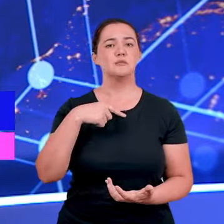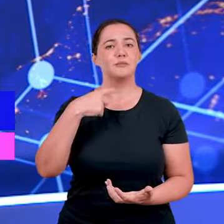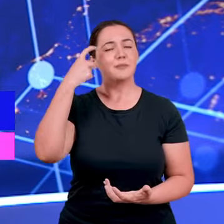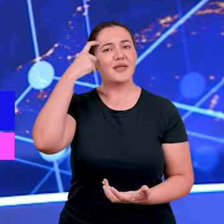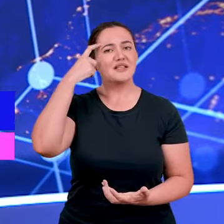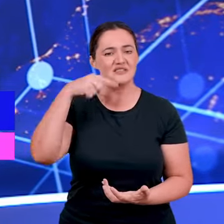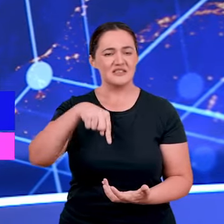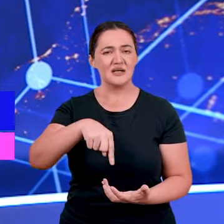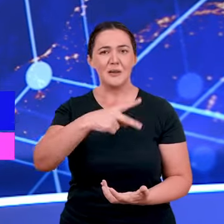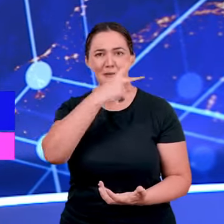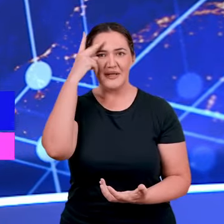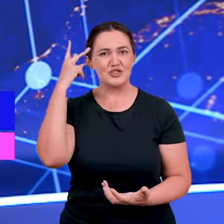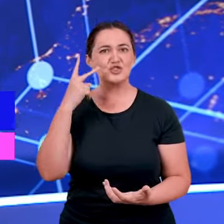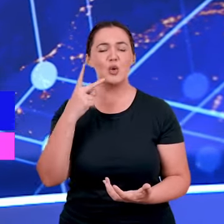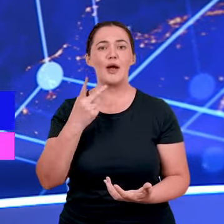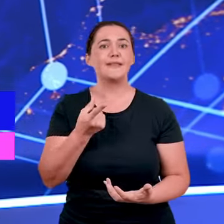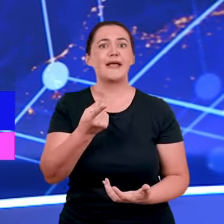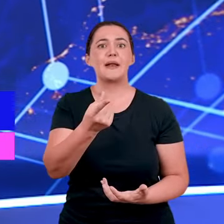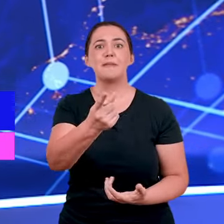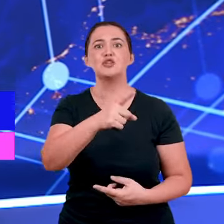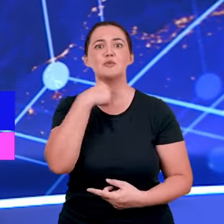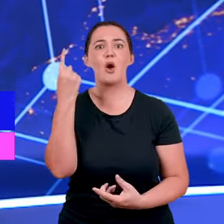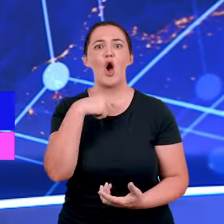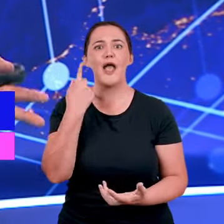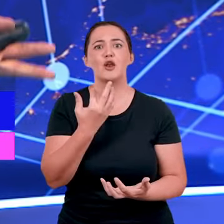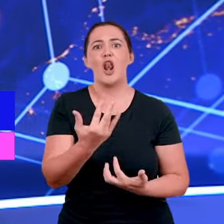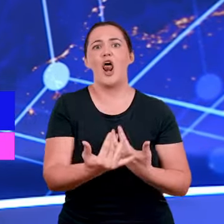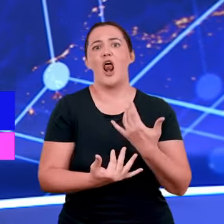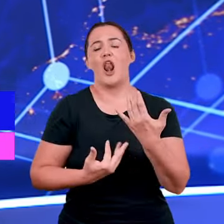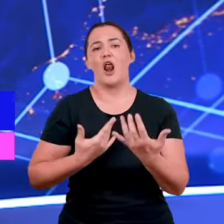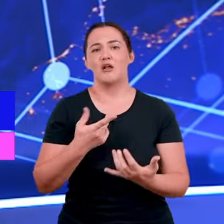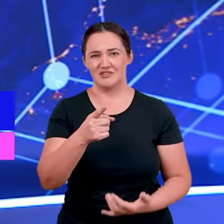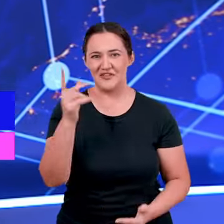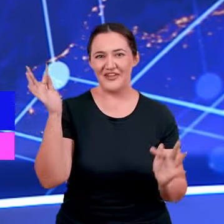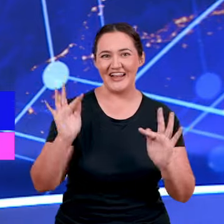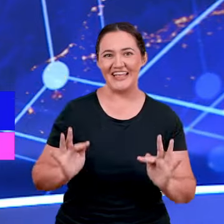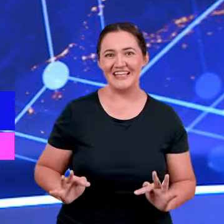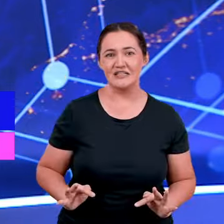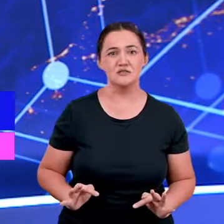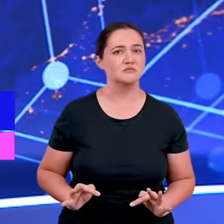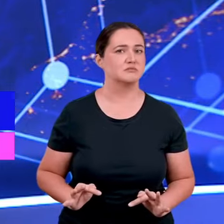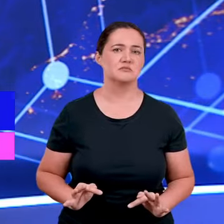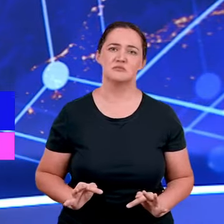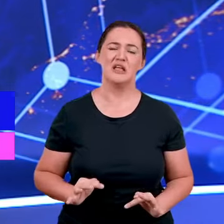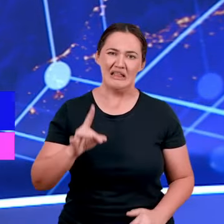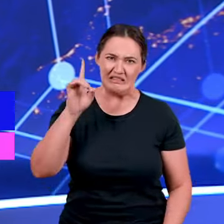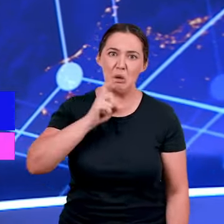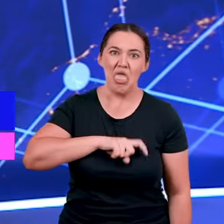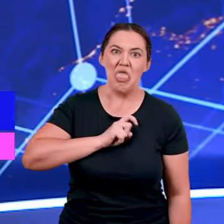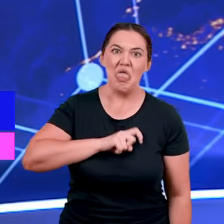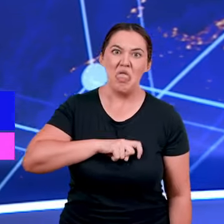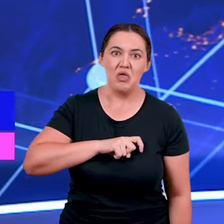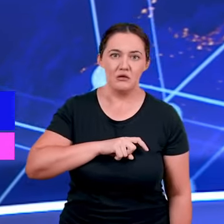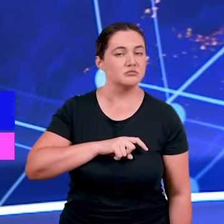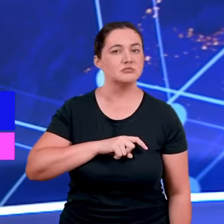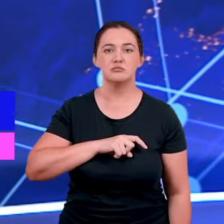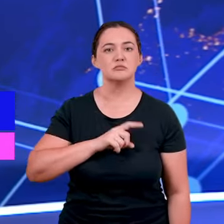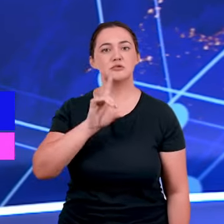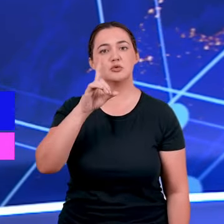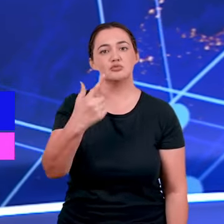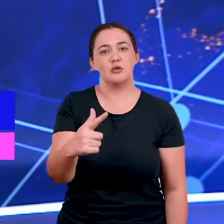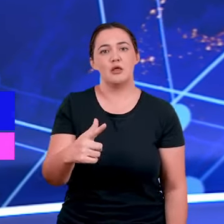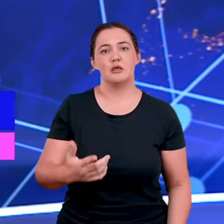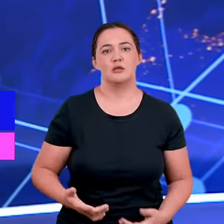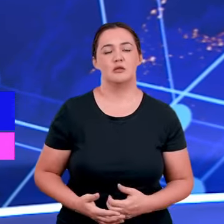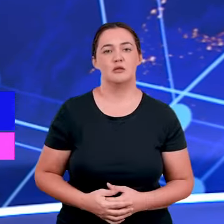por milênios, décadas, eternamente. Seria algo muito cruel da parte de Deus. Porque Deus